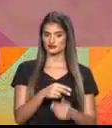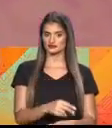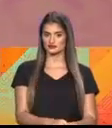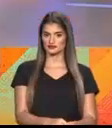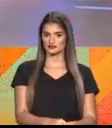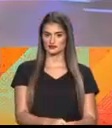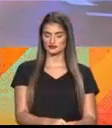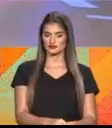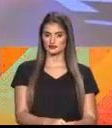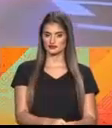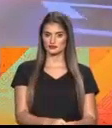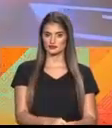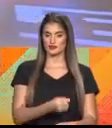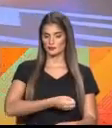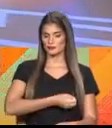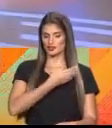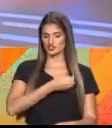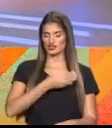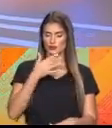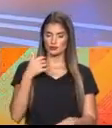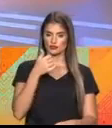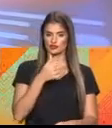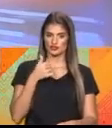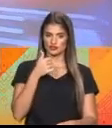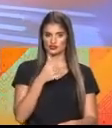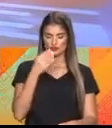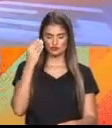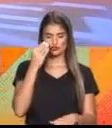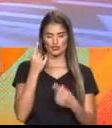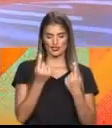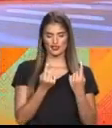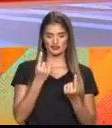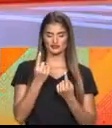esperei. Uma paixão tão bonita, um sonho de